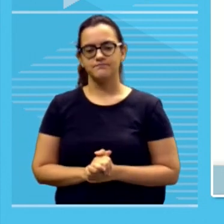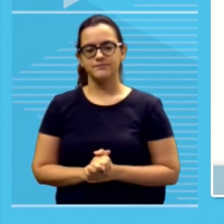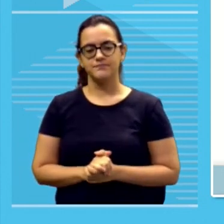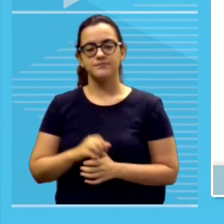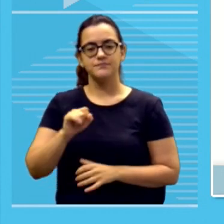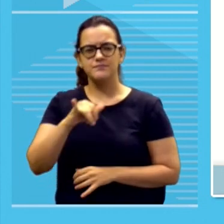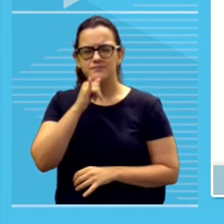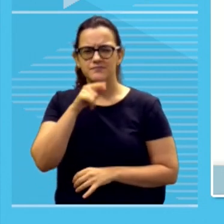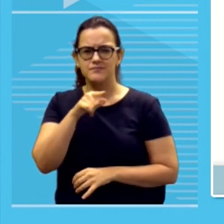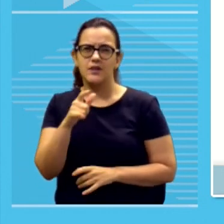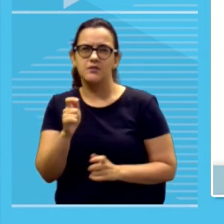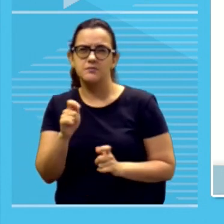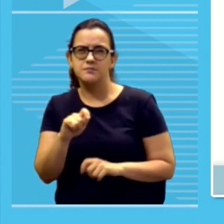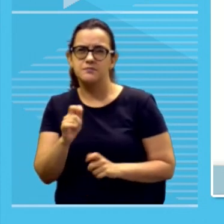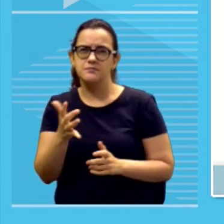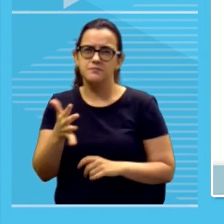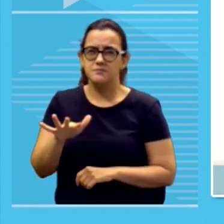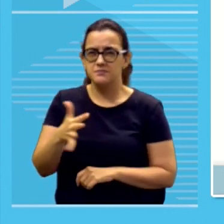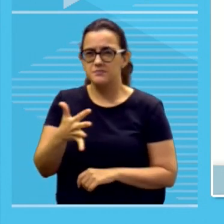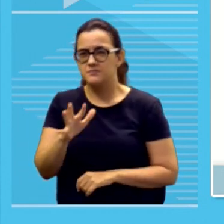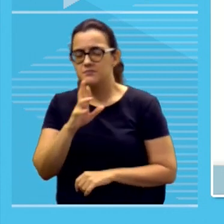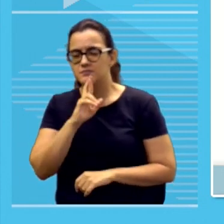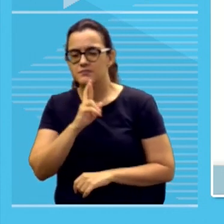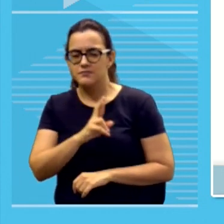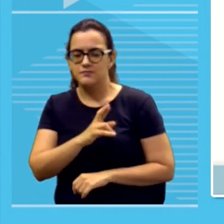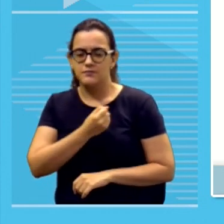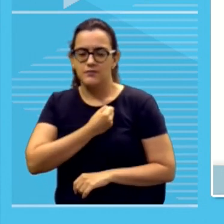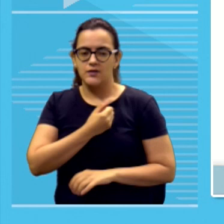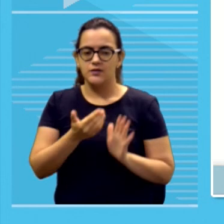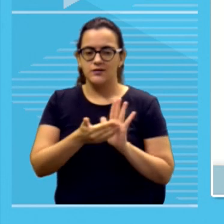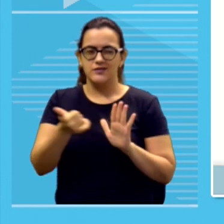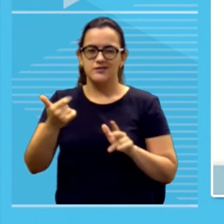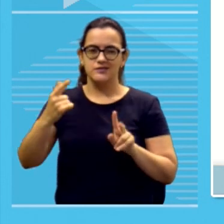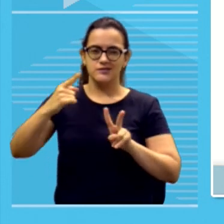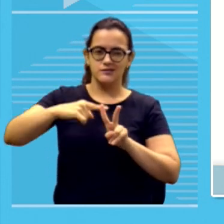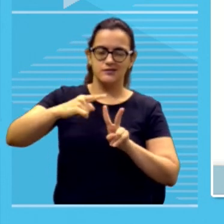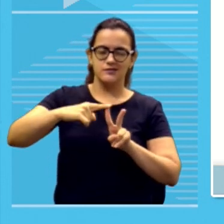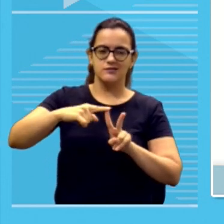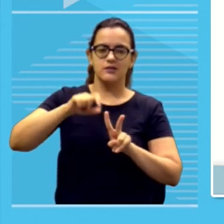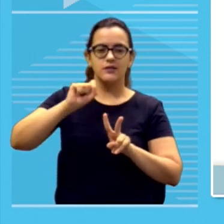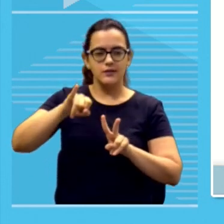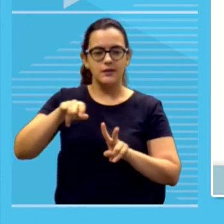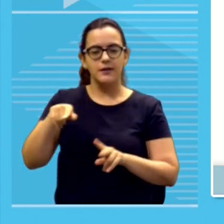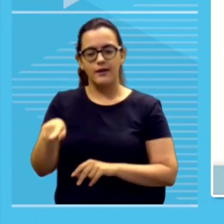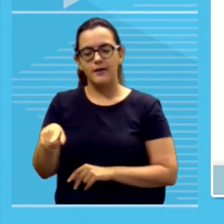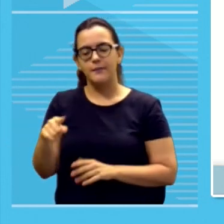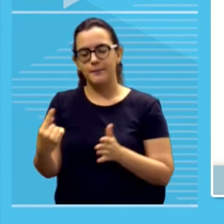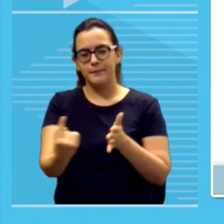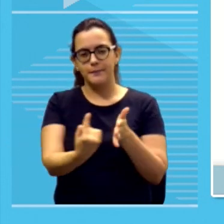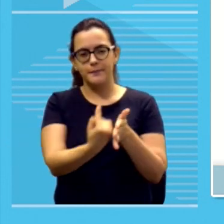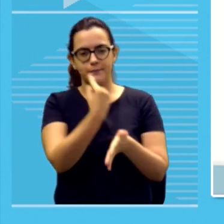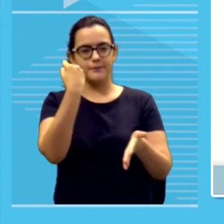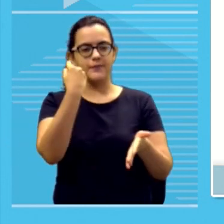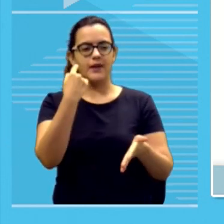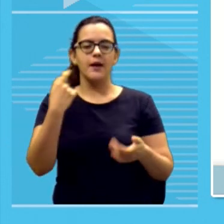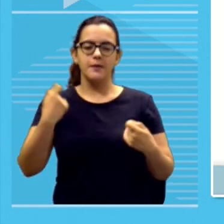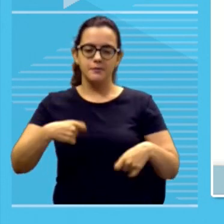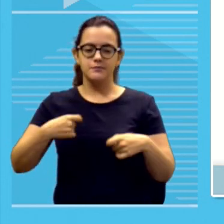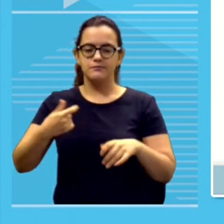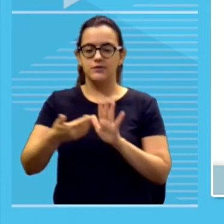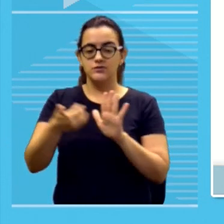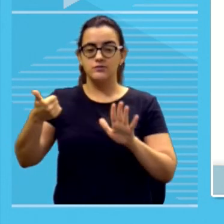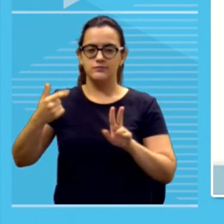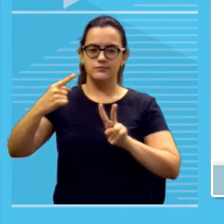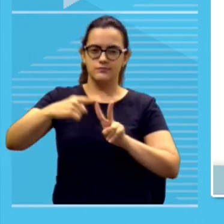pode ter certeza que você vai ter no meio das suas alternativas lá o valor que mais se aproxima dessa raiz de 17 seria um valor